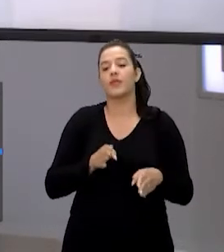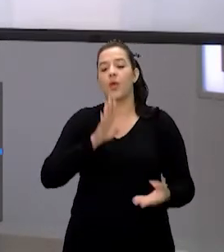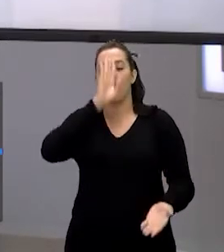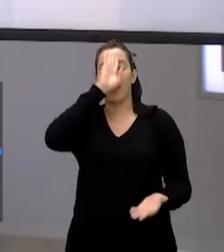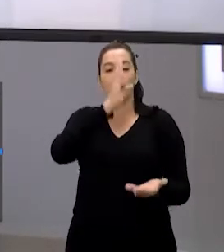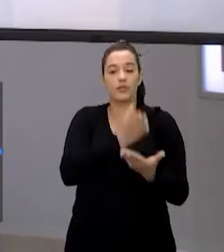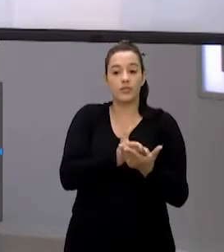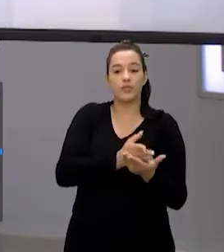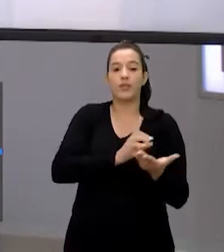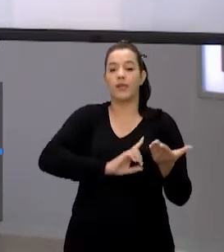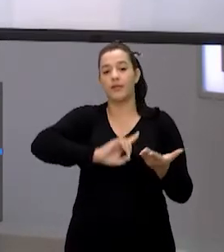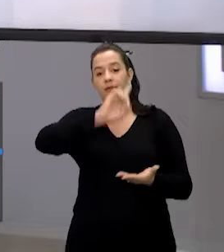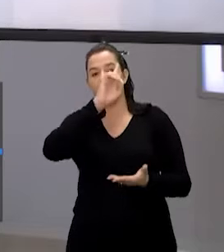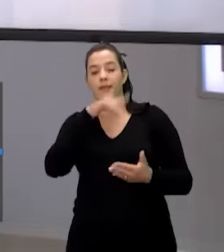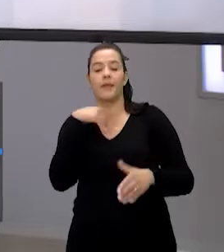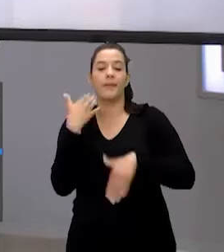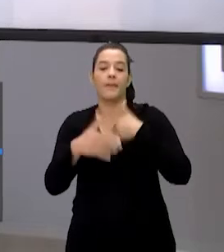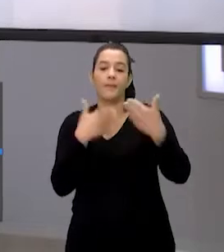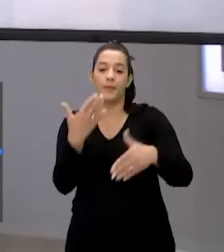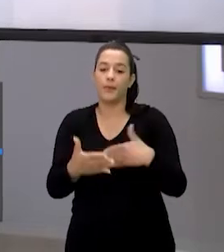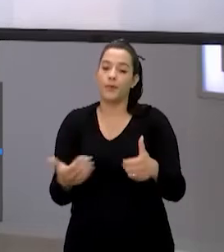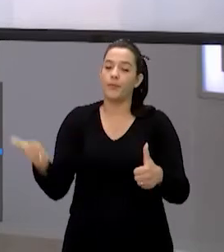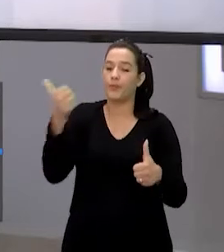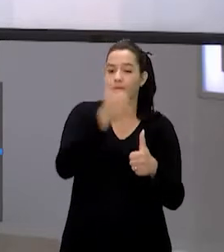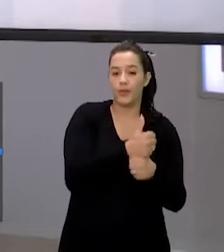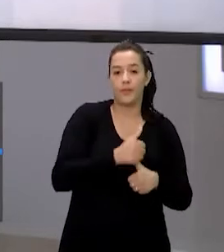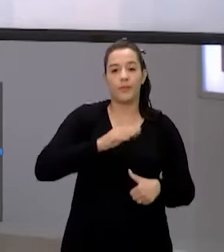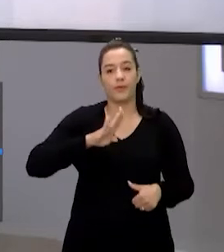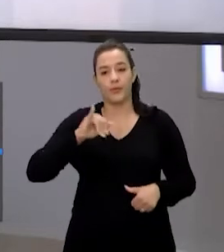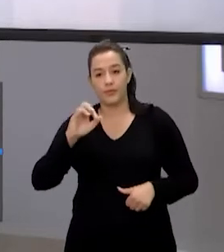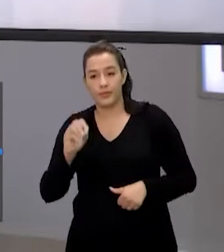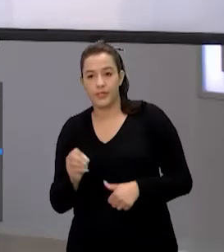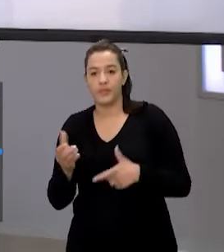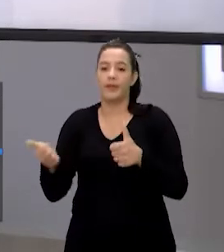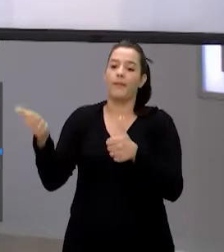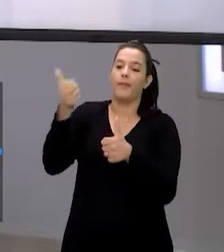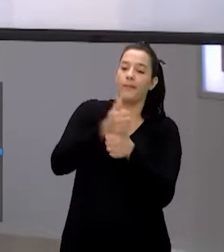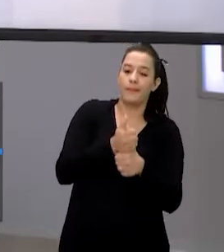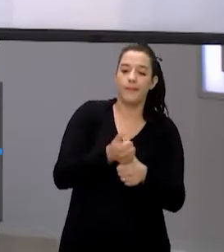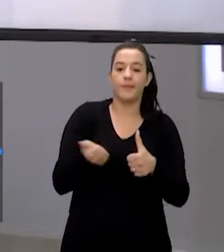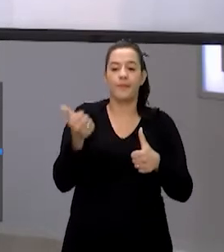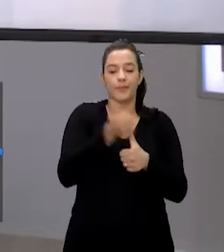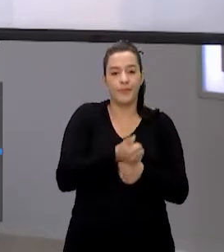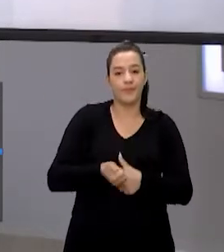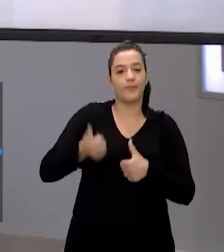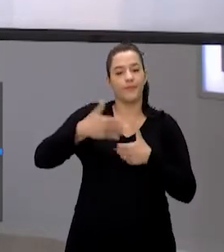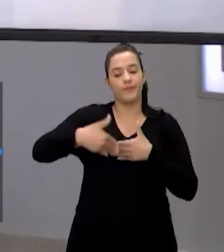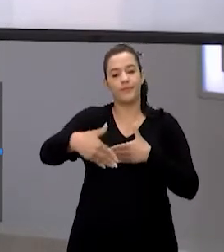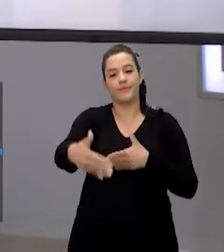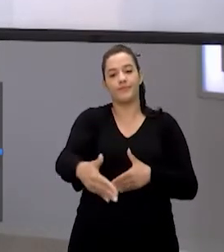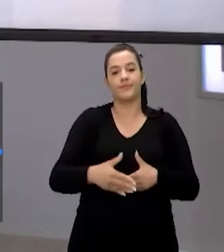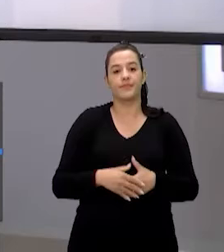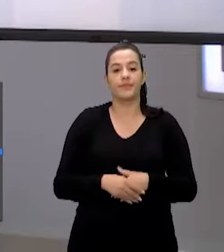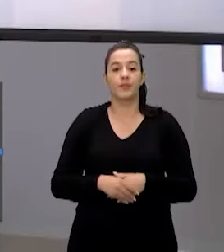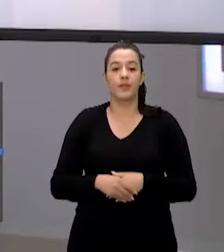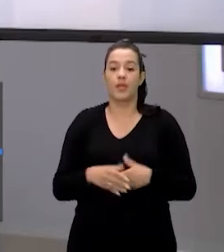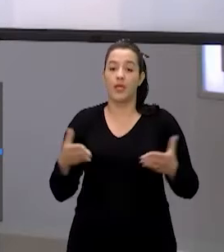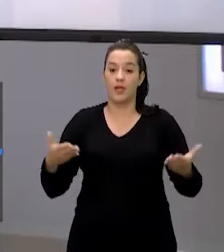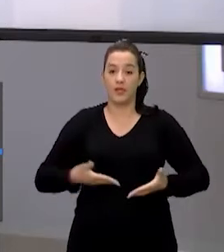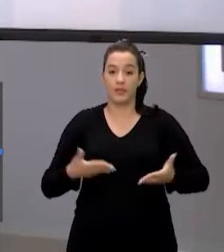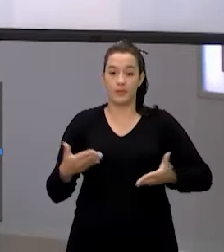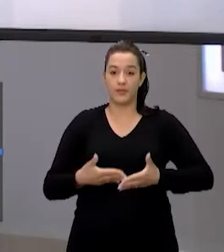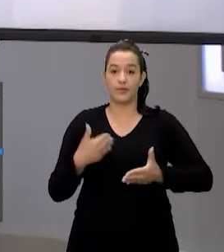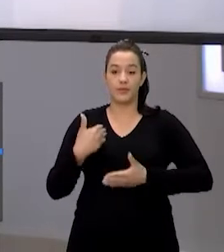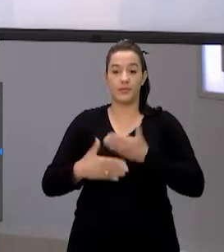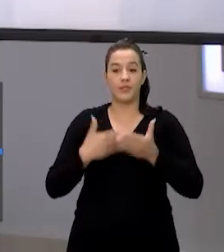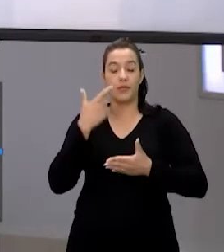foi derrubada depois pela teoria lá da abiogênese e depois da biogênese e assim por diante. A gente está agora na